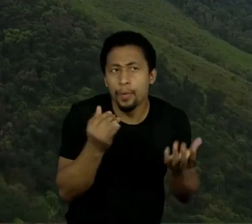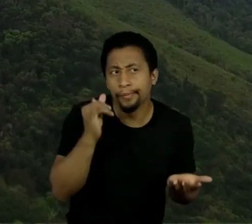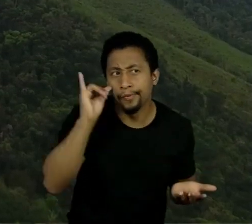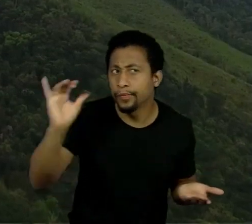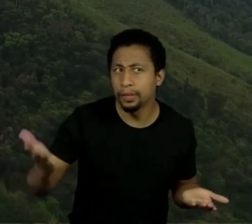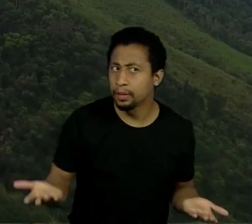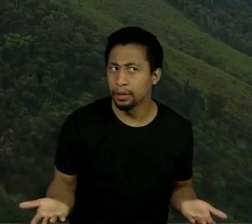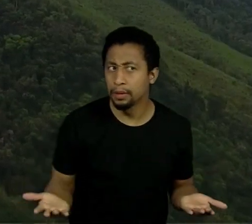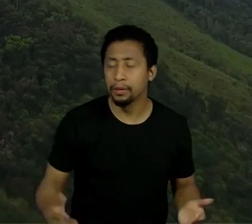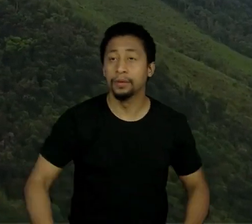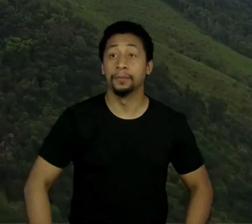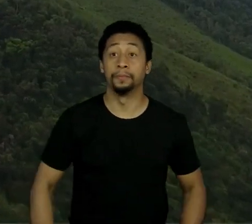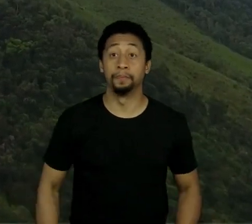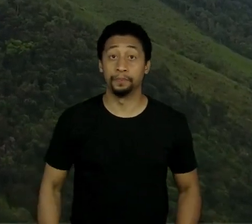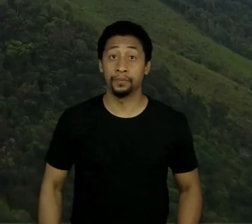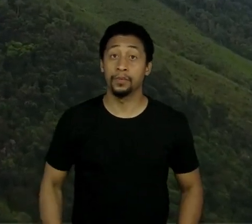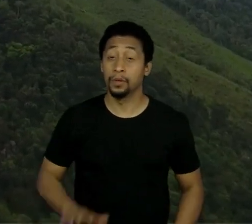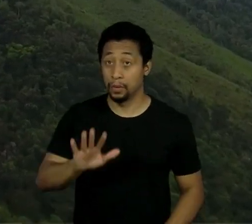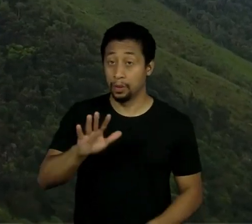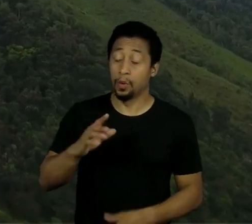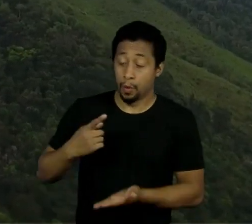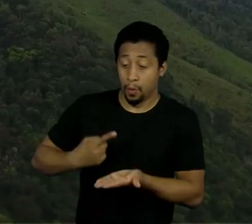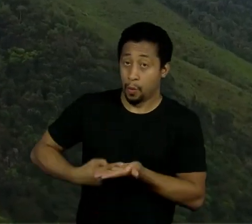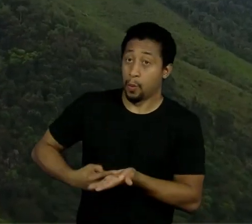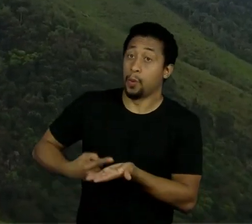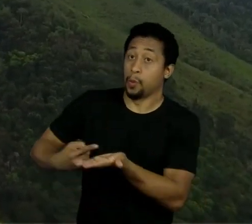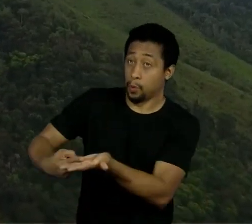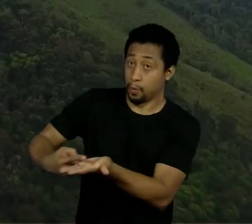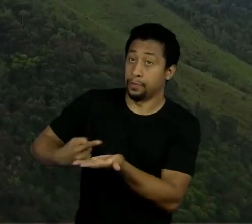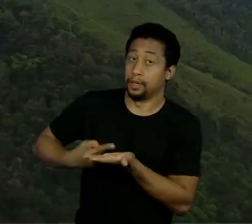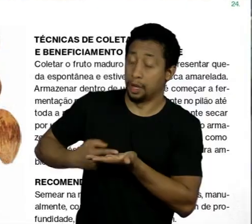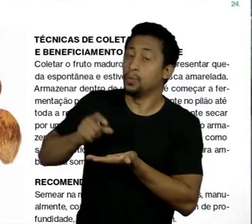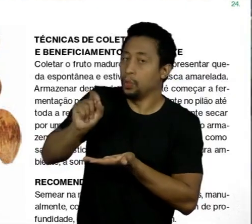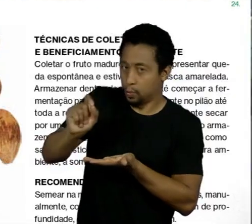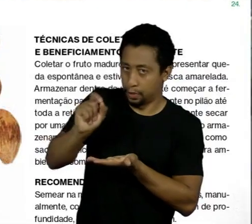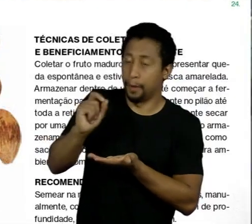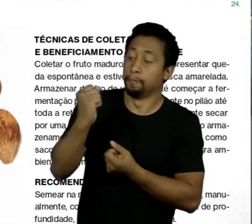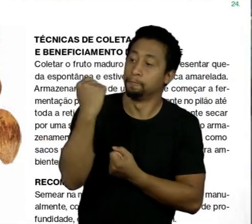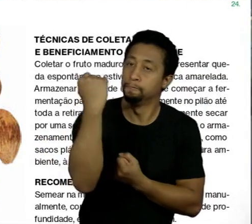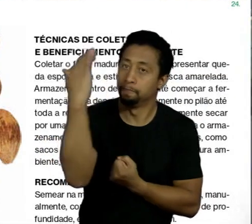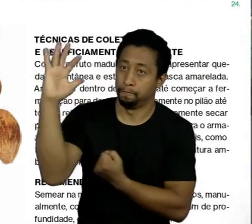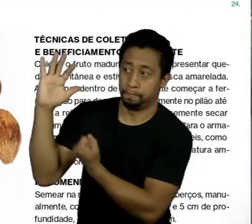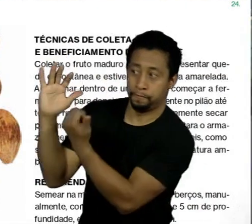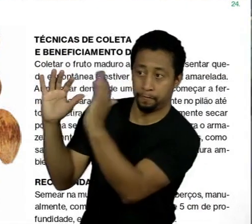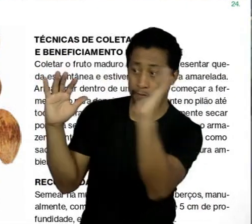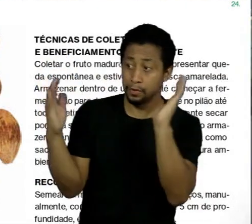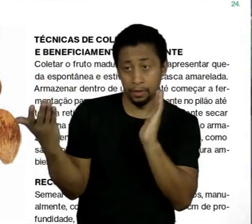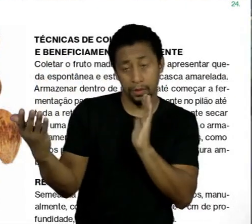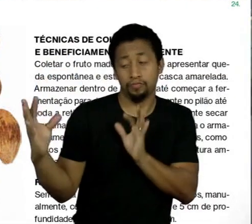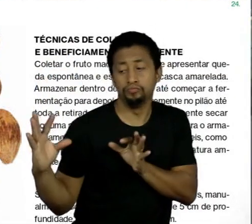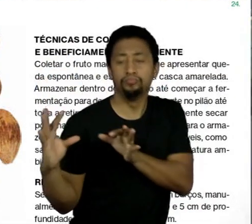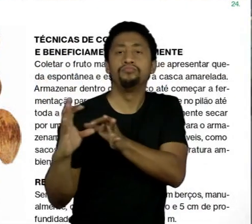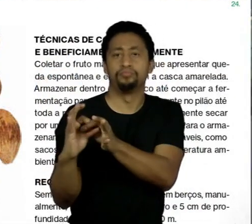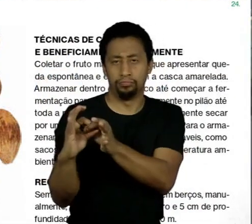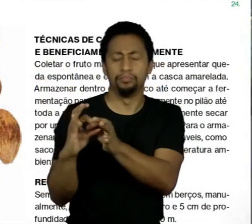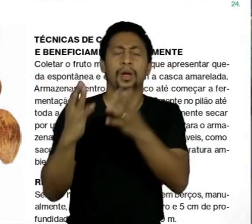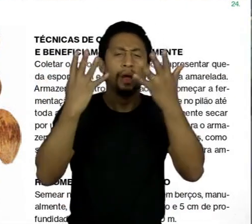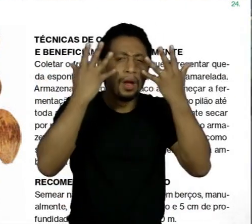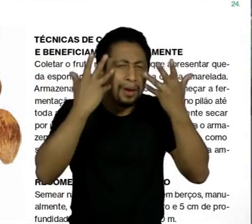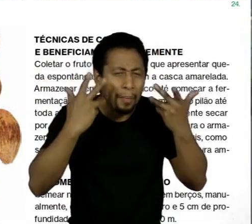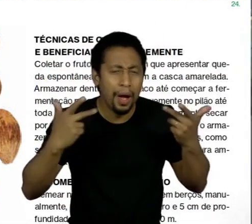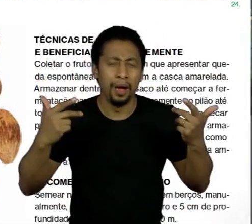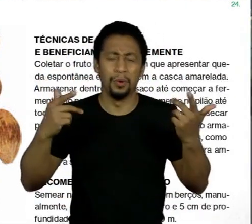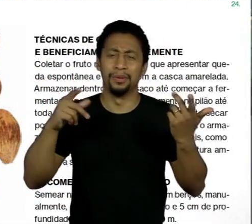dos combinados é que a gente tem um sócio, e esse sócio é a natureza, né? Os pássaros, os bichos. Então a gente tem uma